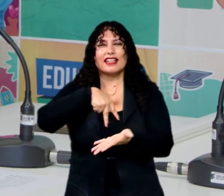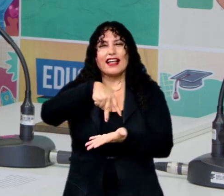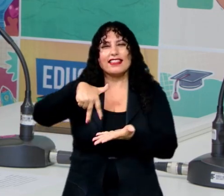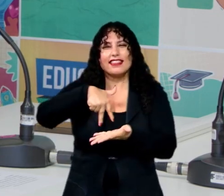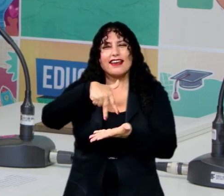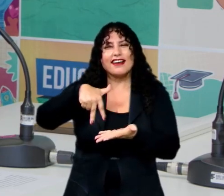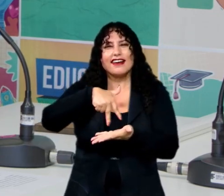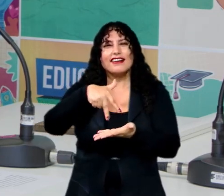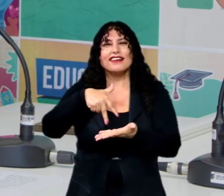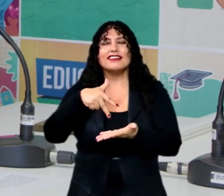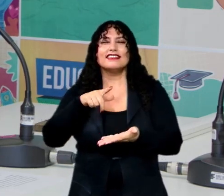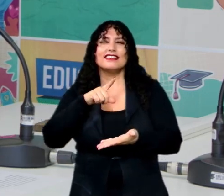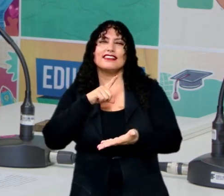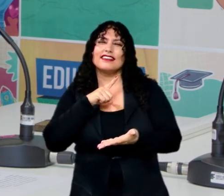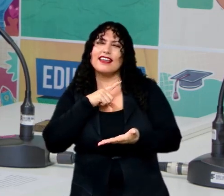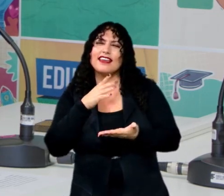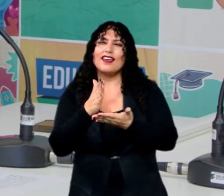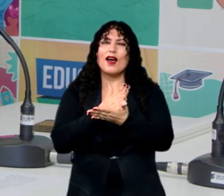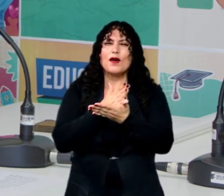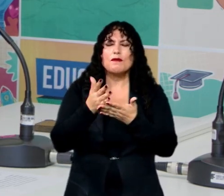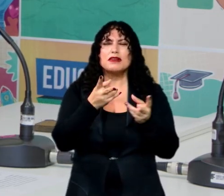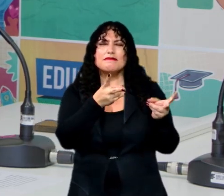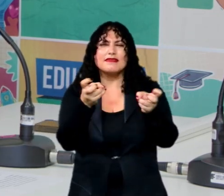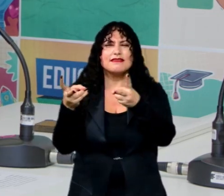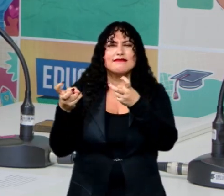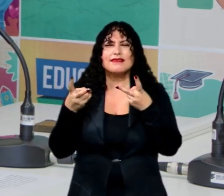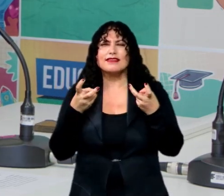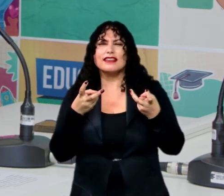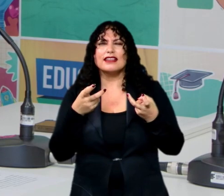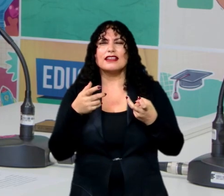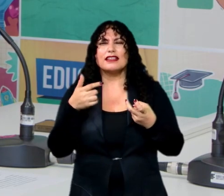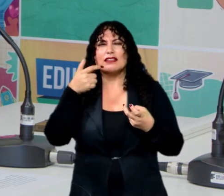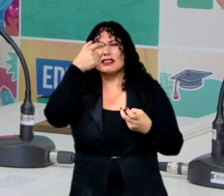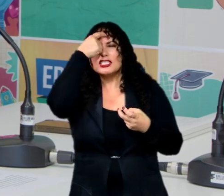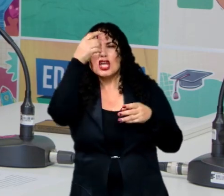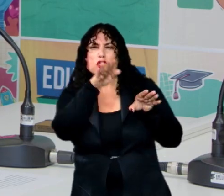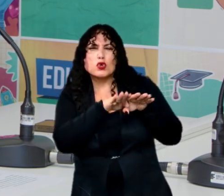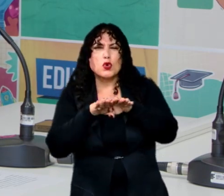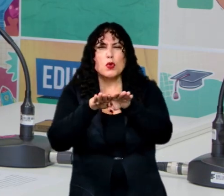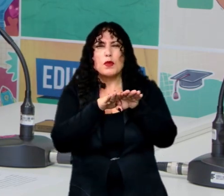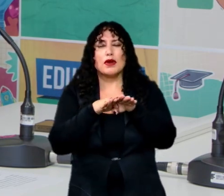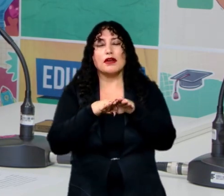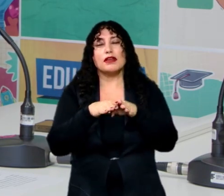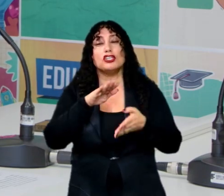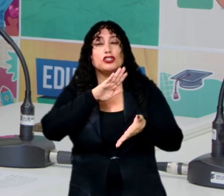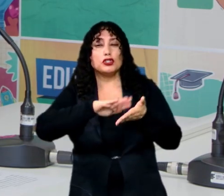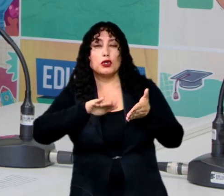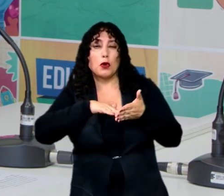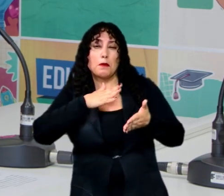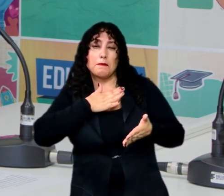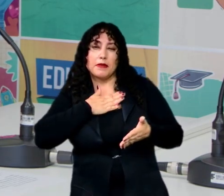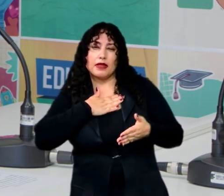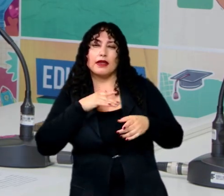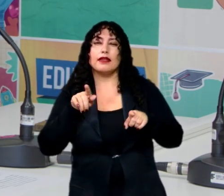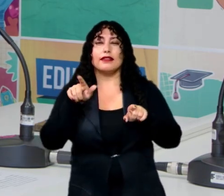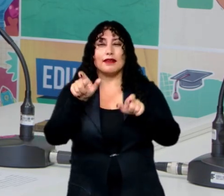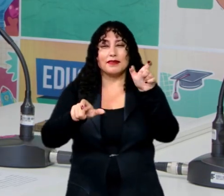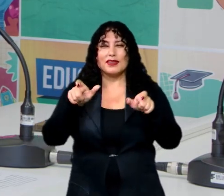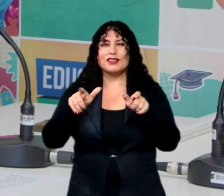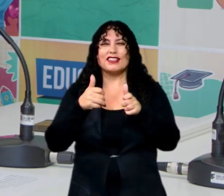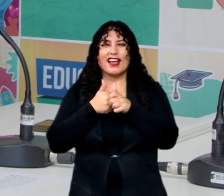Tirar algumas percepções de senso comum. Tirou minha e acredito que também vai tirar de quem está nos